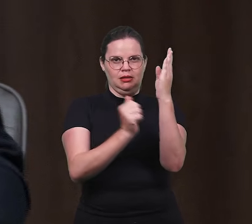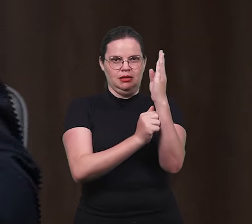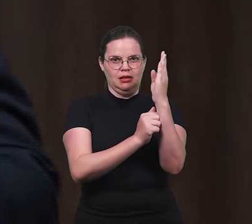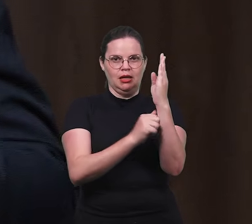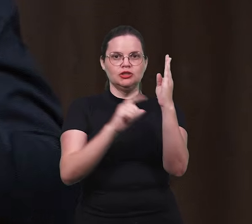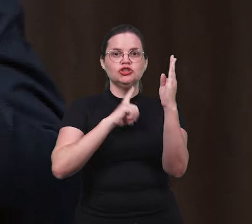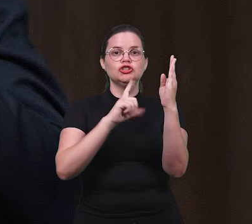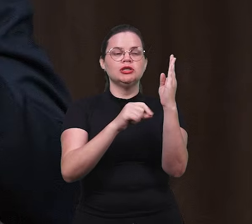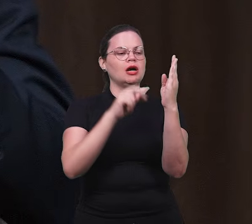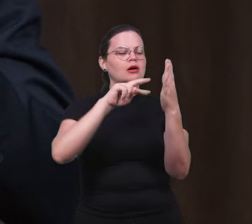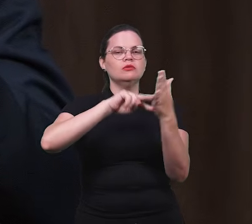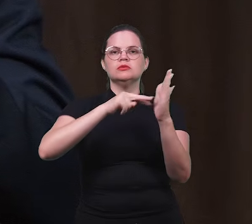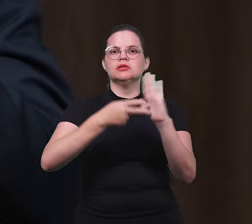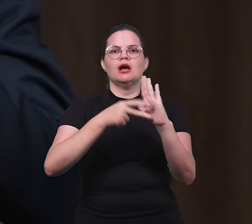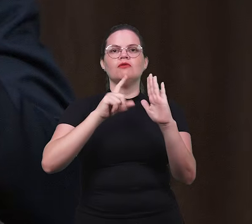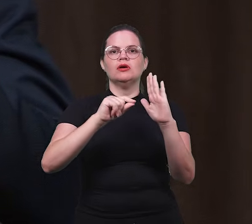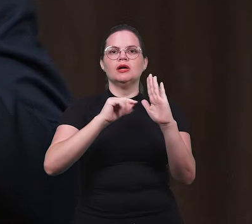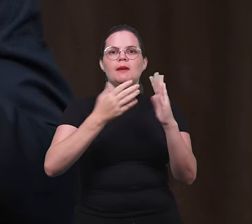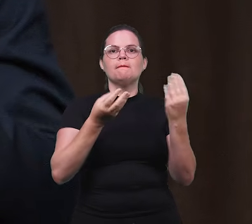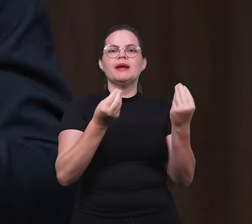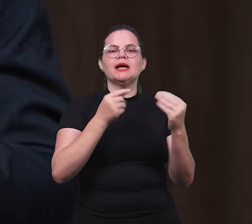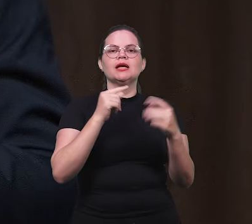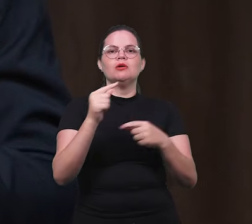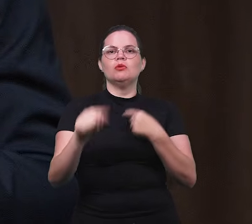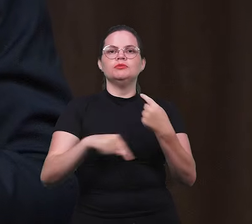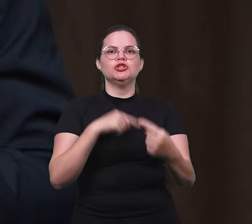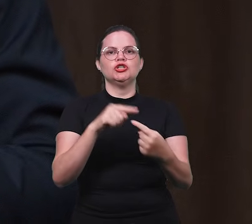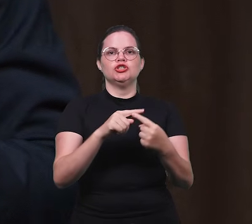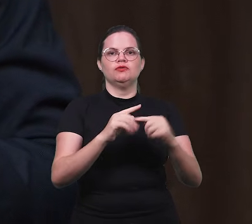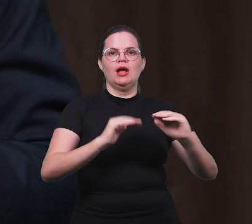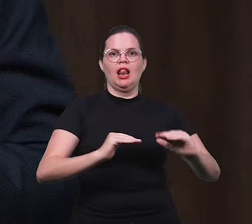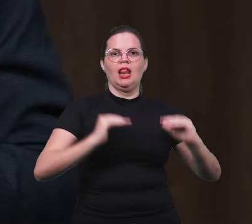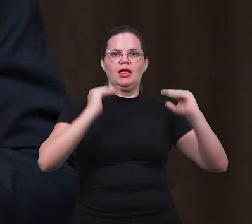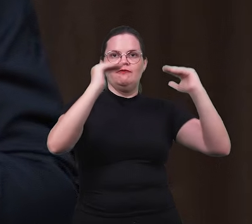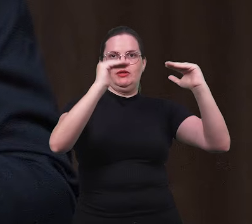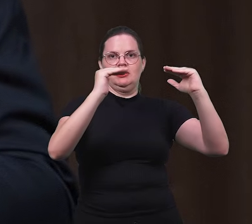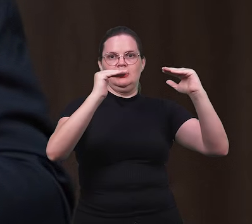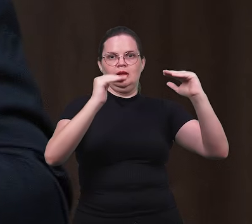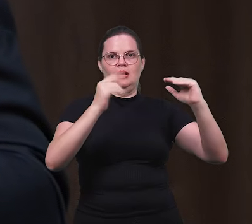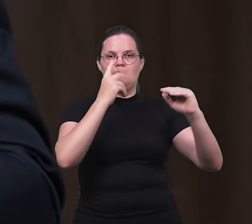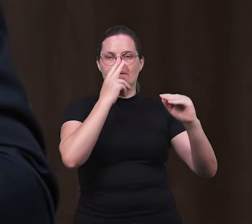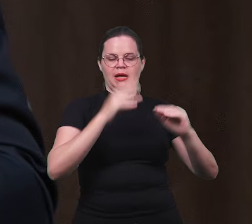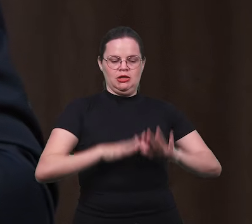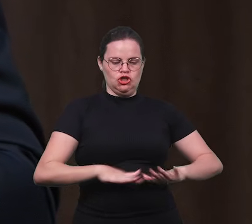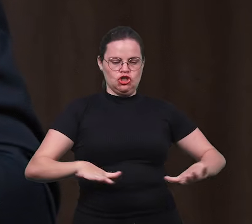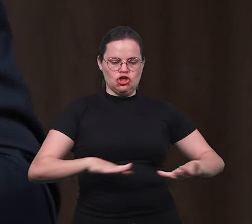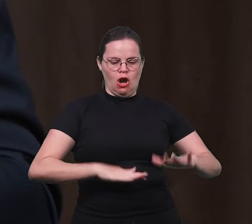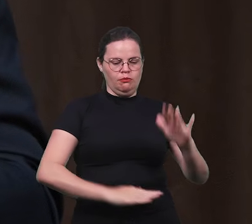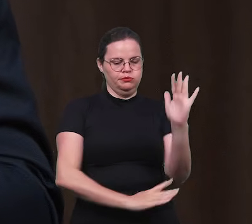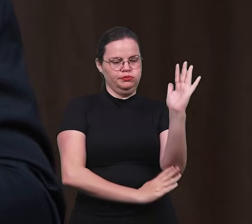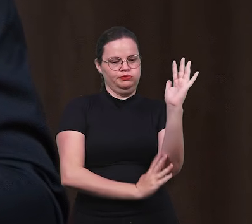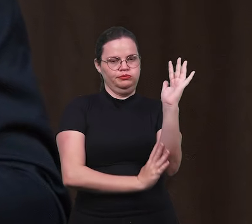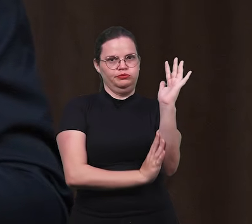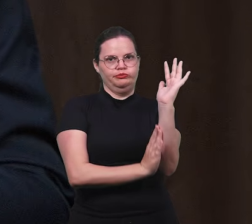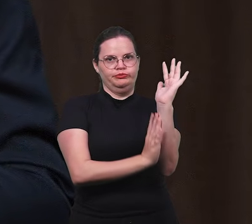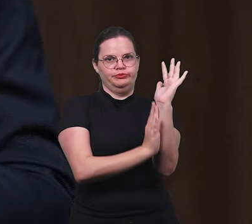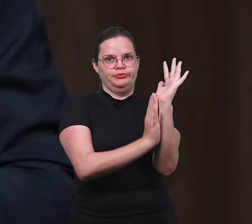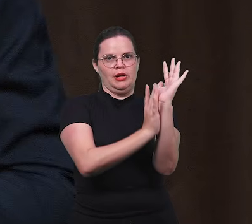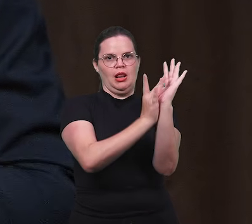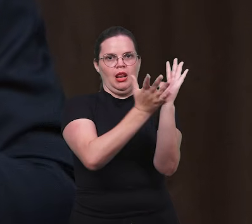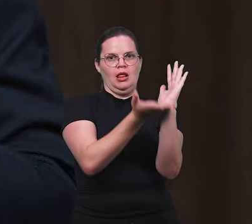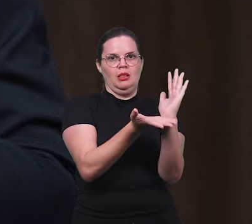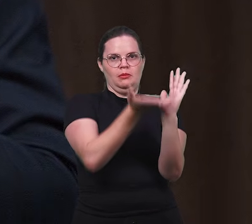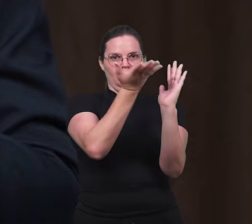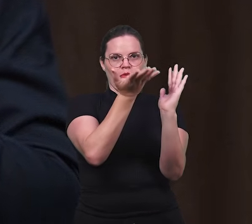colocadas levantavam a videira. A videira aqui é a esposa. Então o marido muitas vezes vai ter que ter essa característica